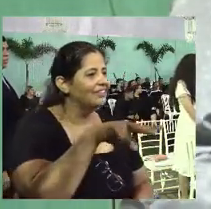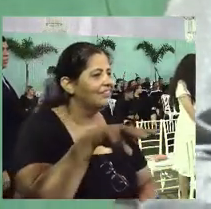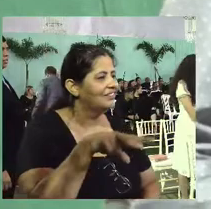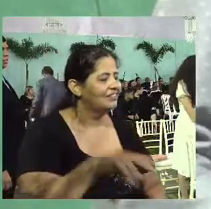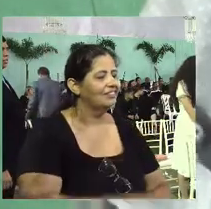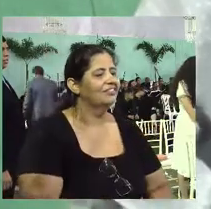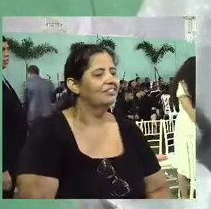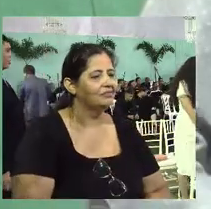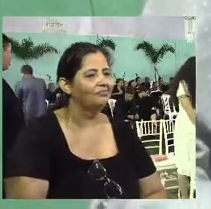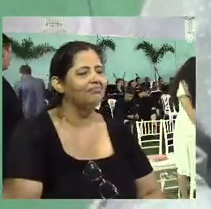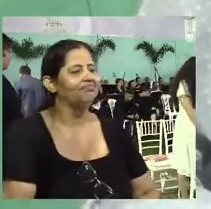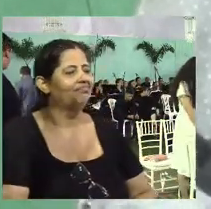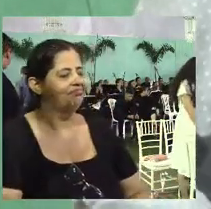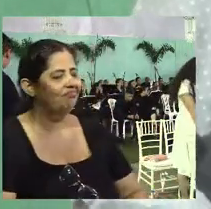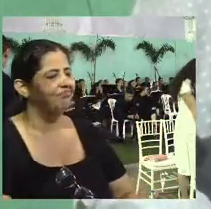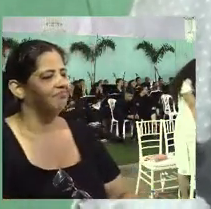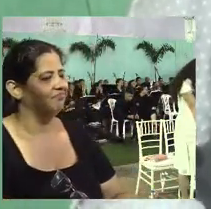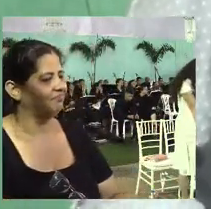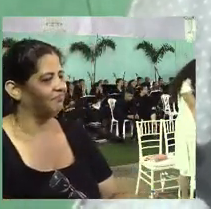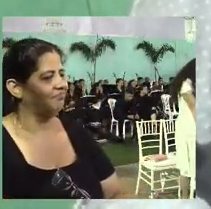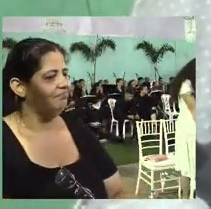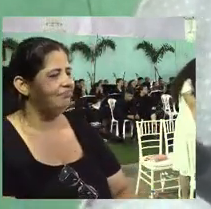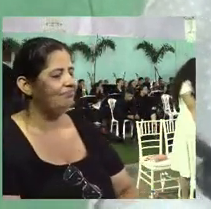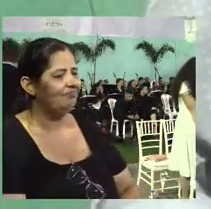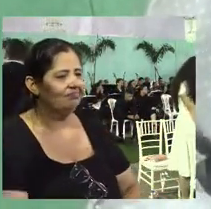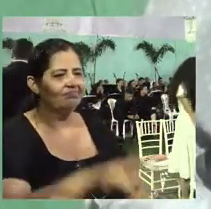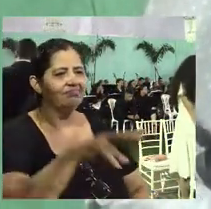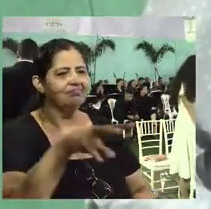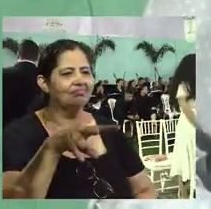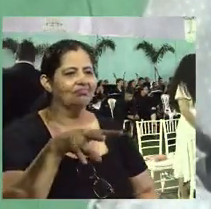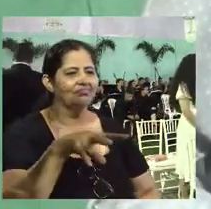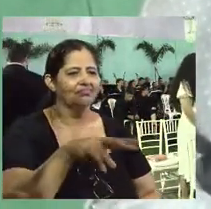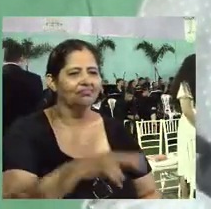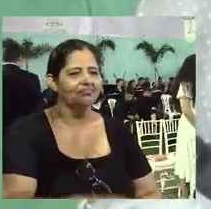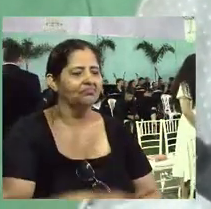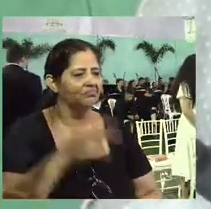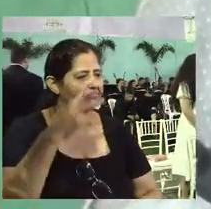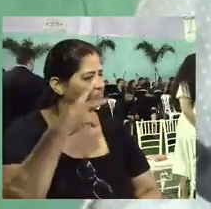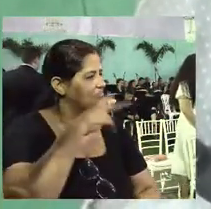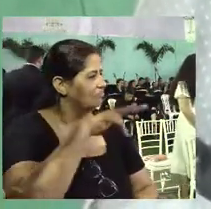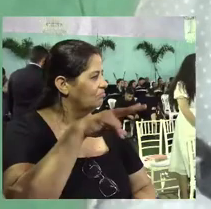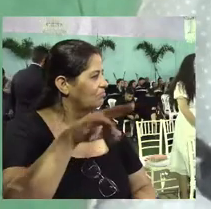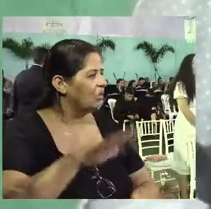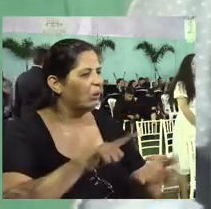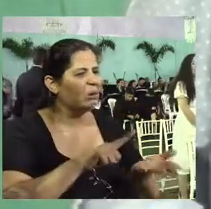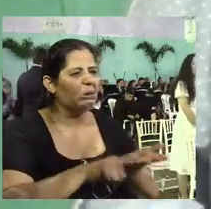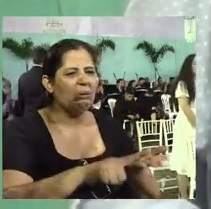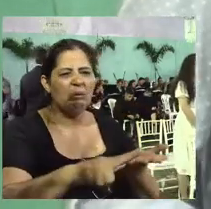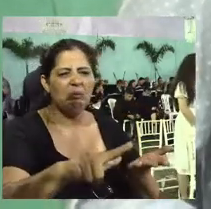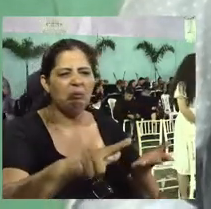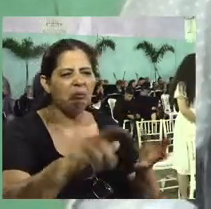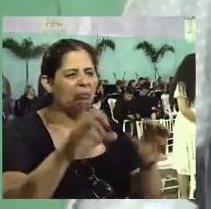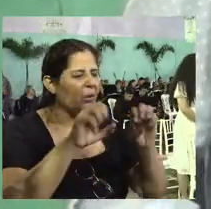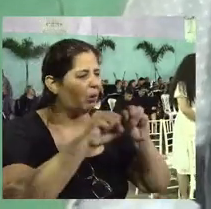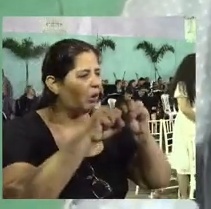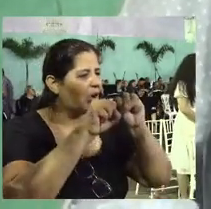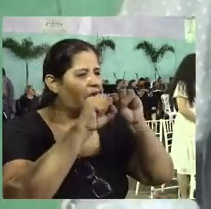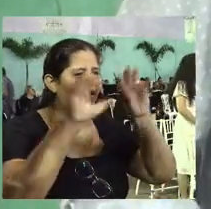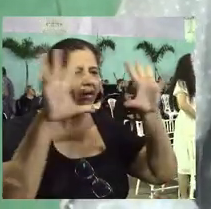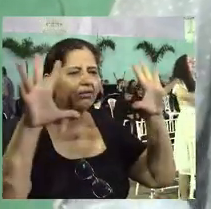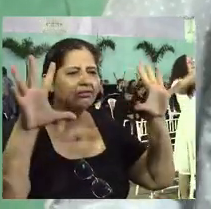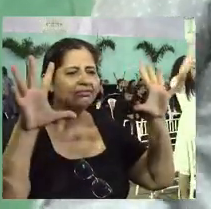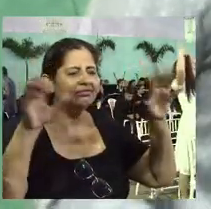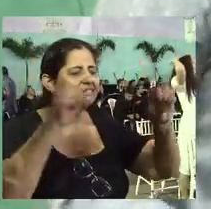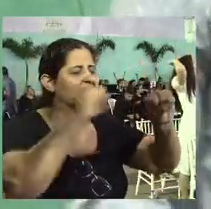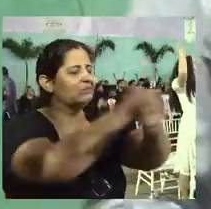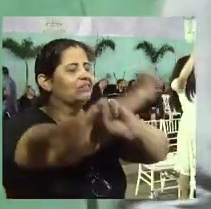você tá com uma visão de águia biônica dá para ver lá longe nítido Claro Então vamos